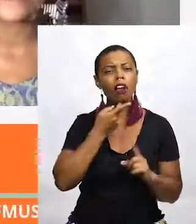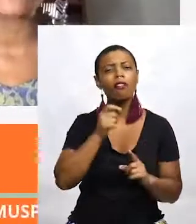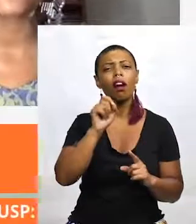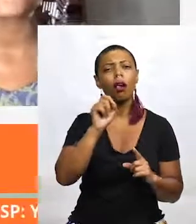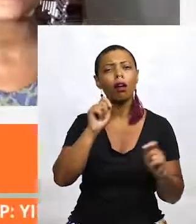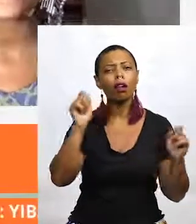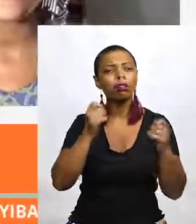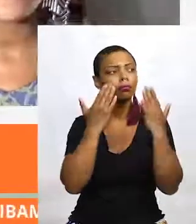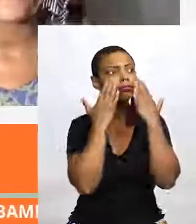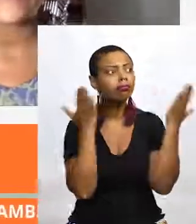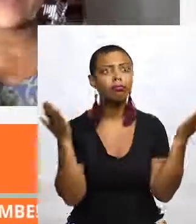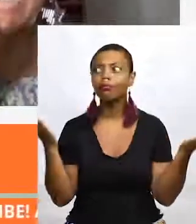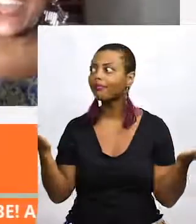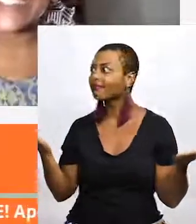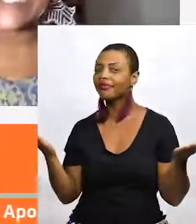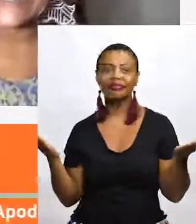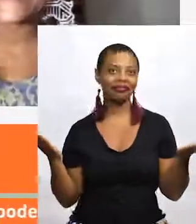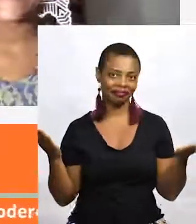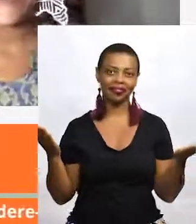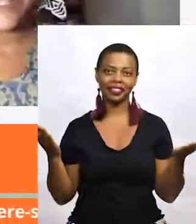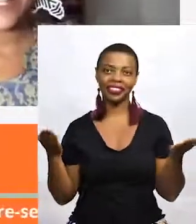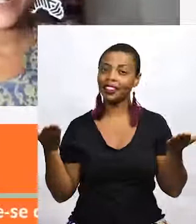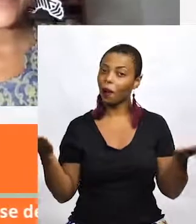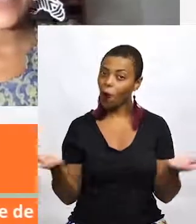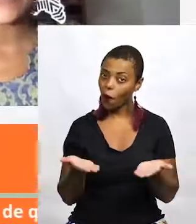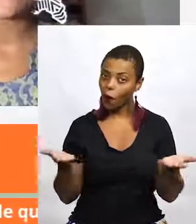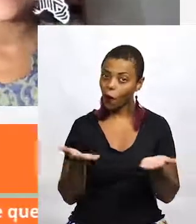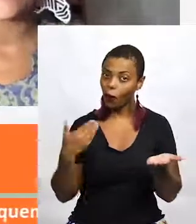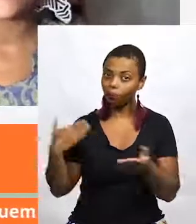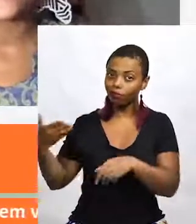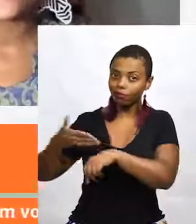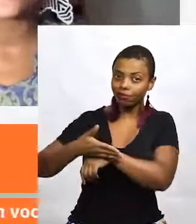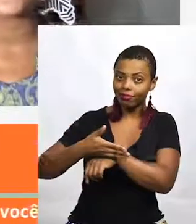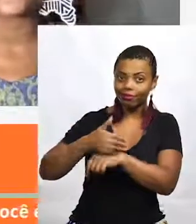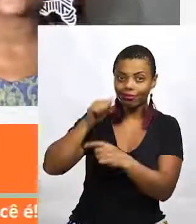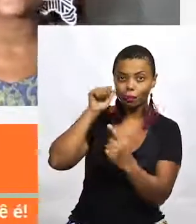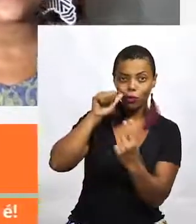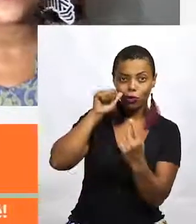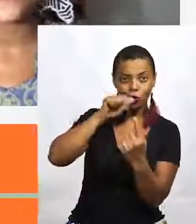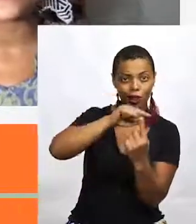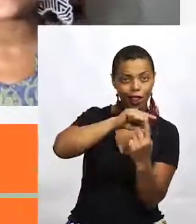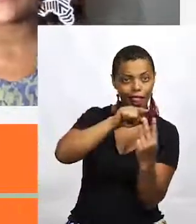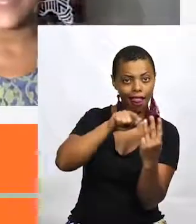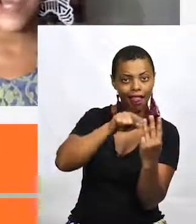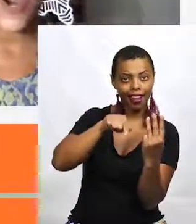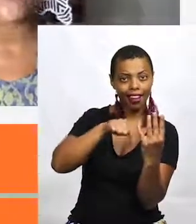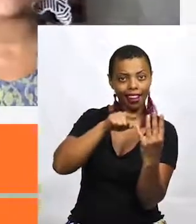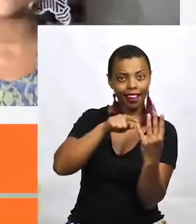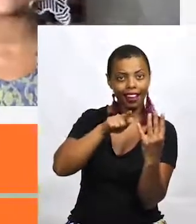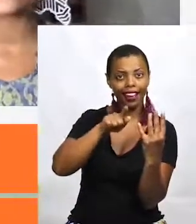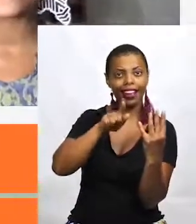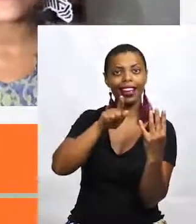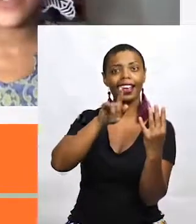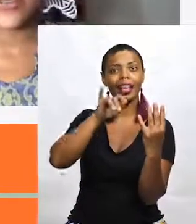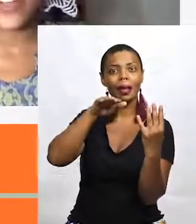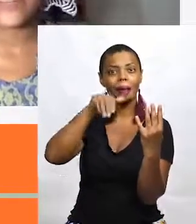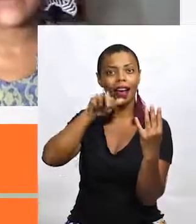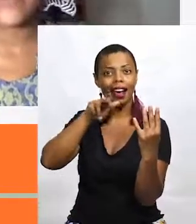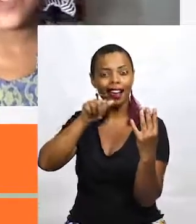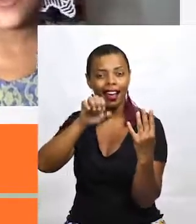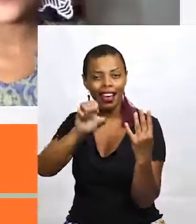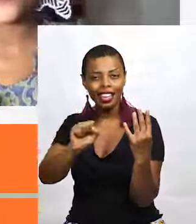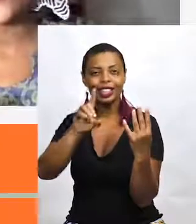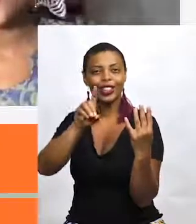vista, teremos hoje aqui elas e ele, Guimarães, dos Anjos, Alves e